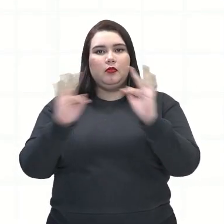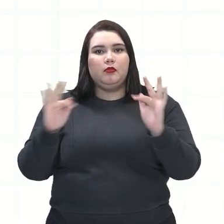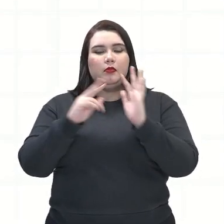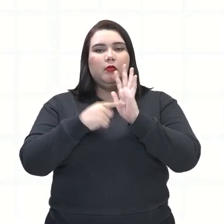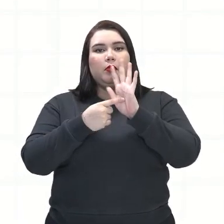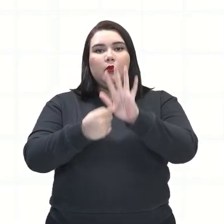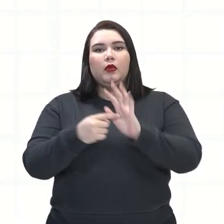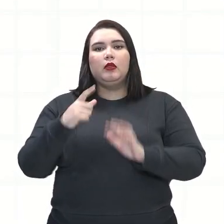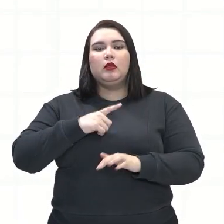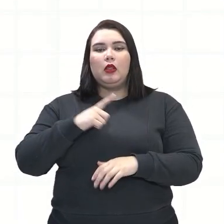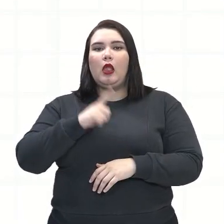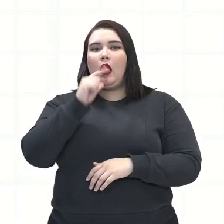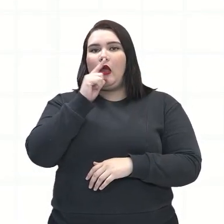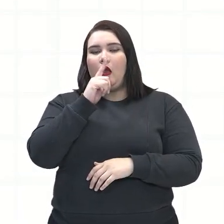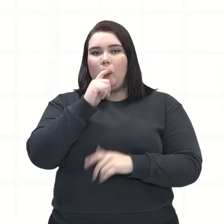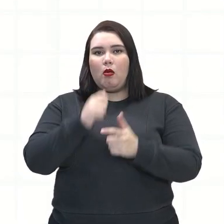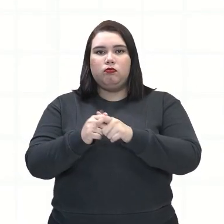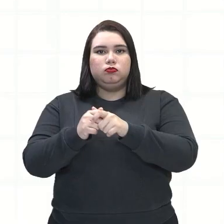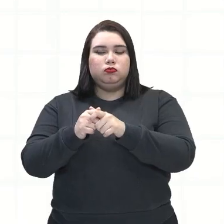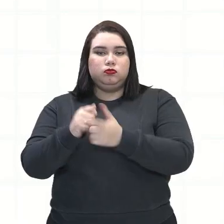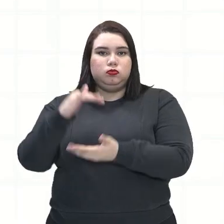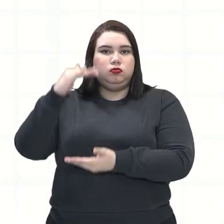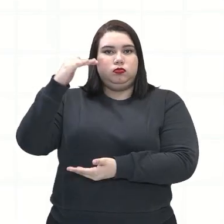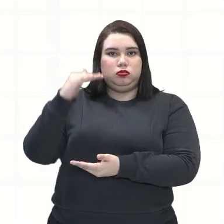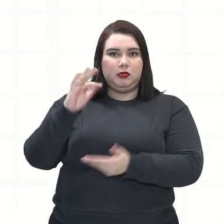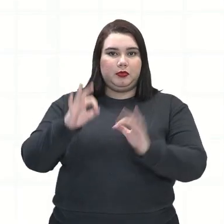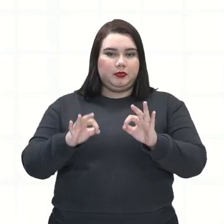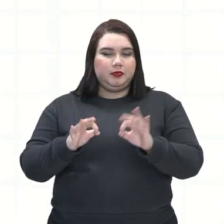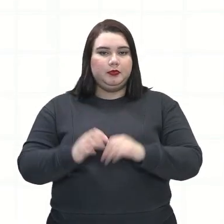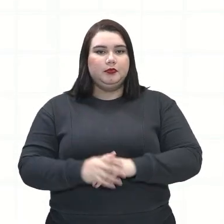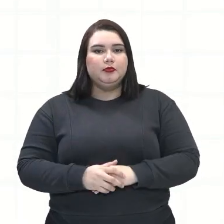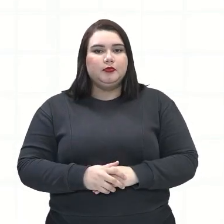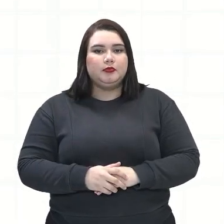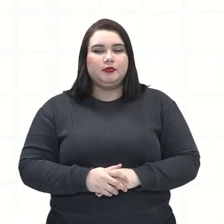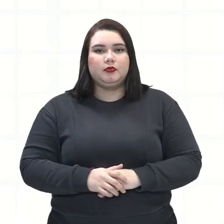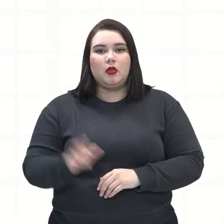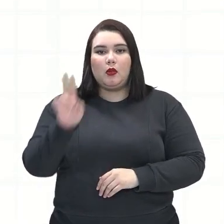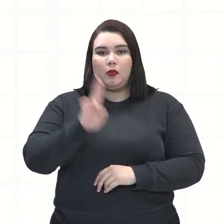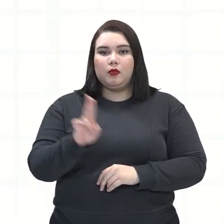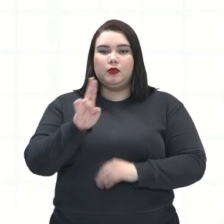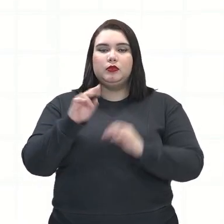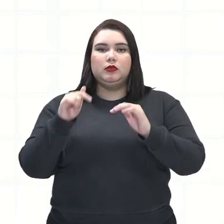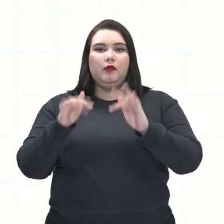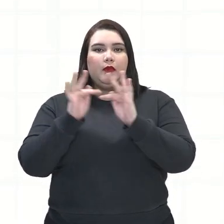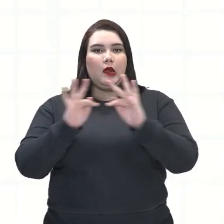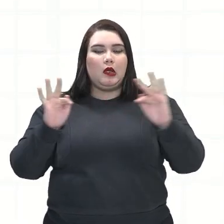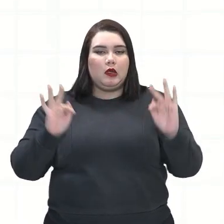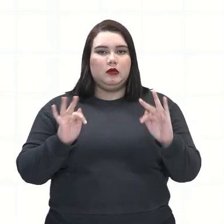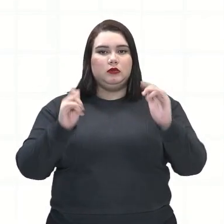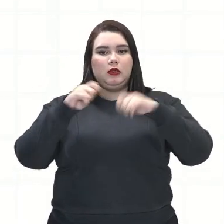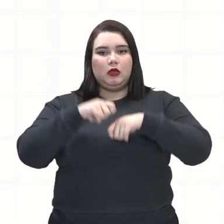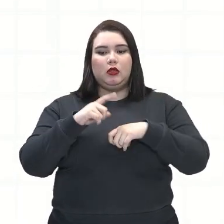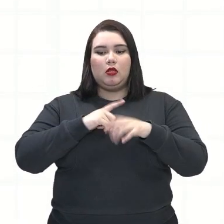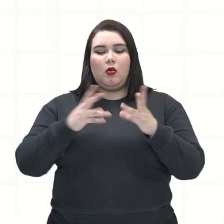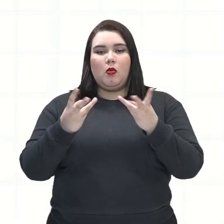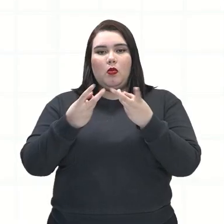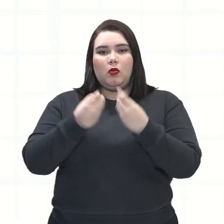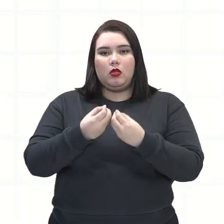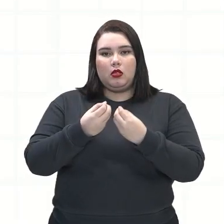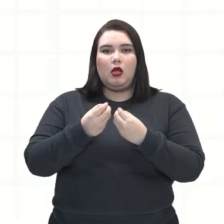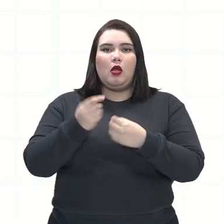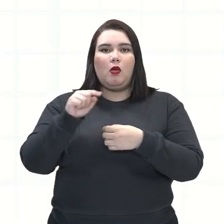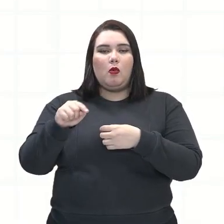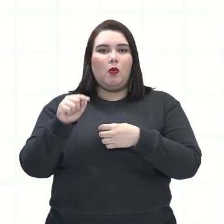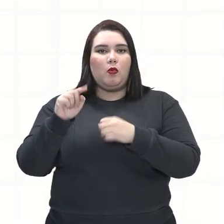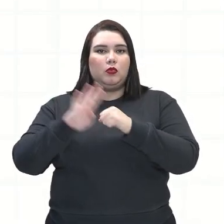suficiente de água, né? Para essa longa caminhada. Então, neste caso, eu utilizei uma expressão para fazer essa contabilidade.